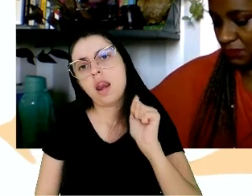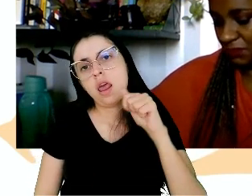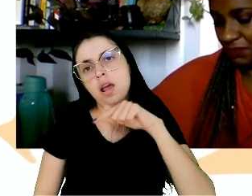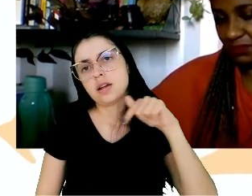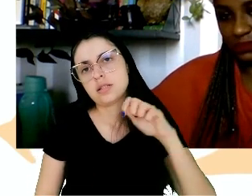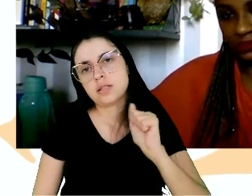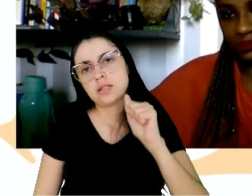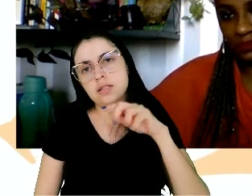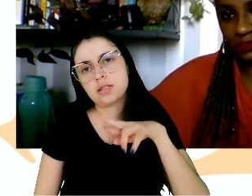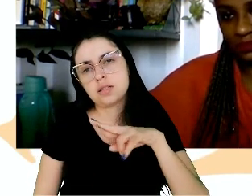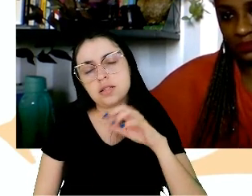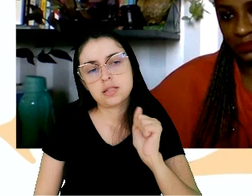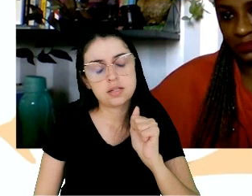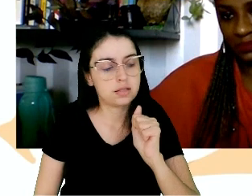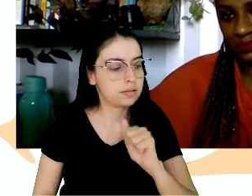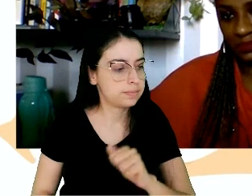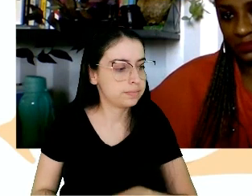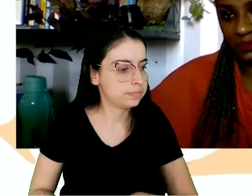Carvalho,